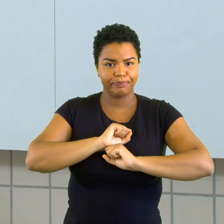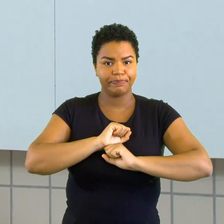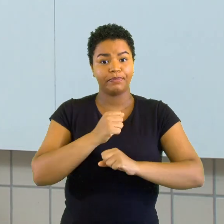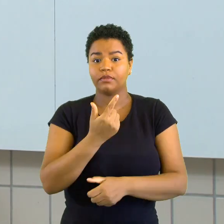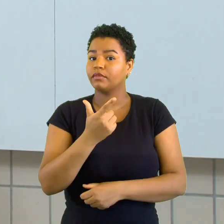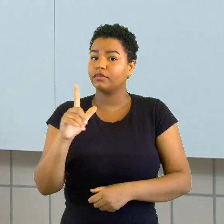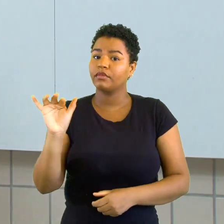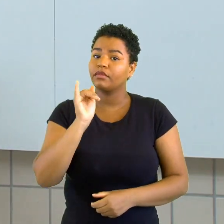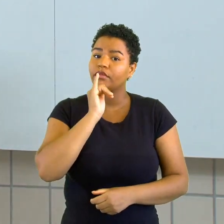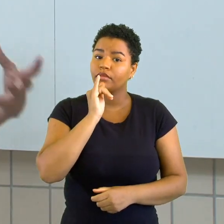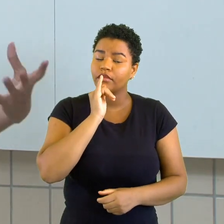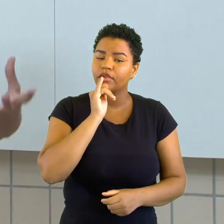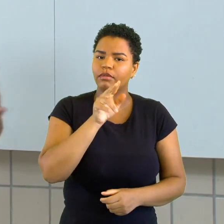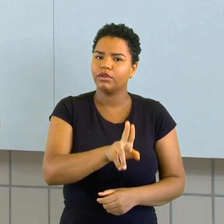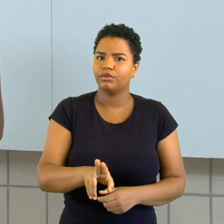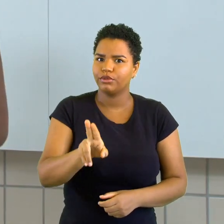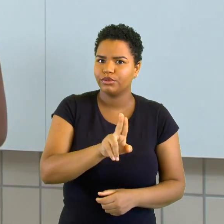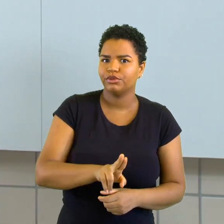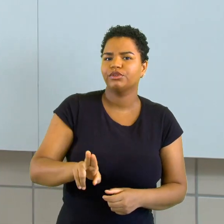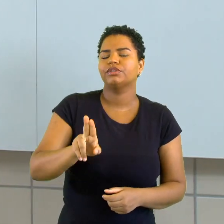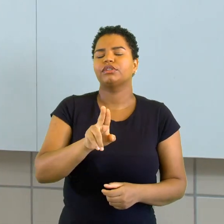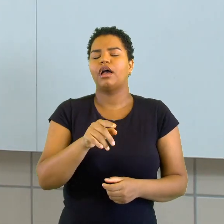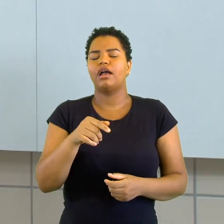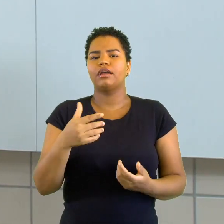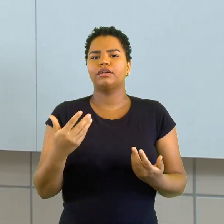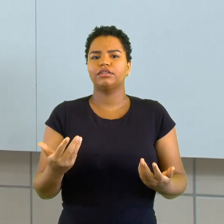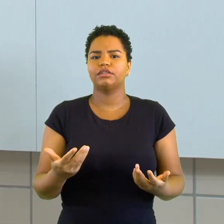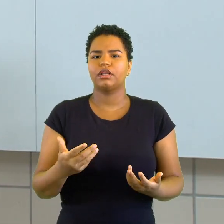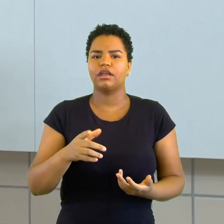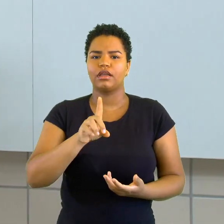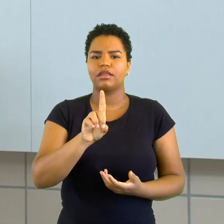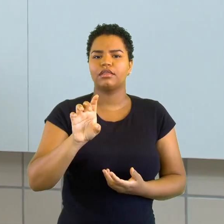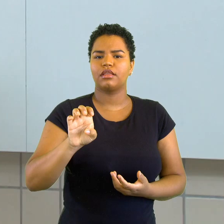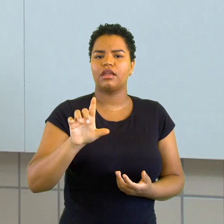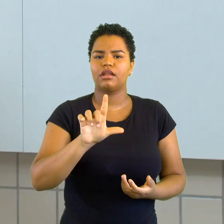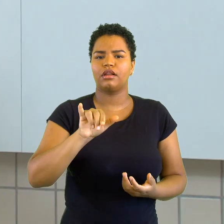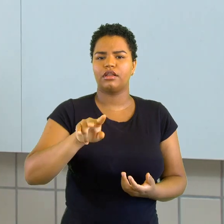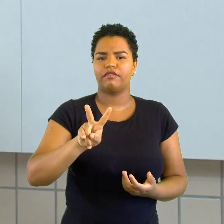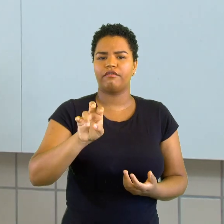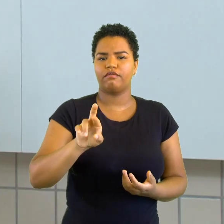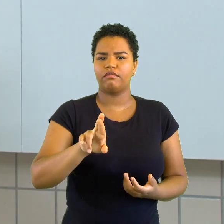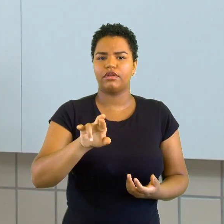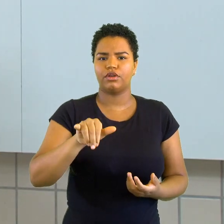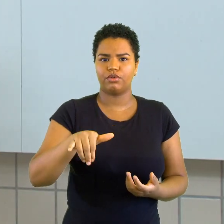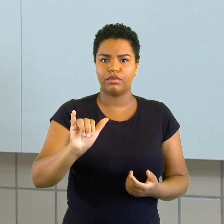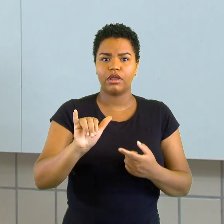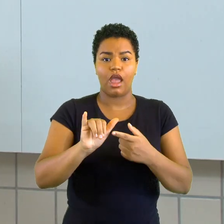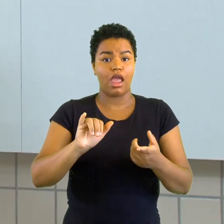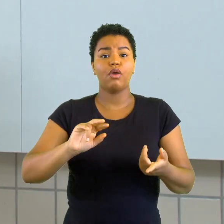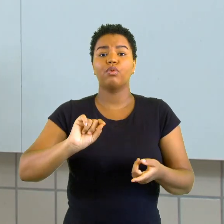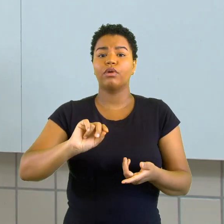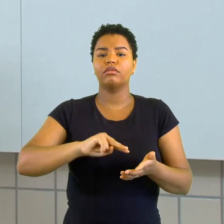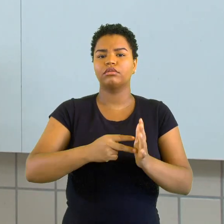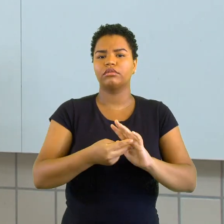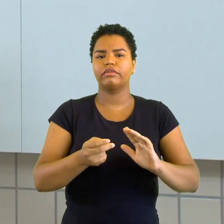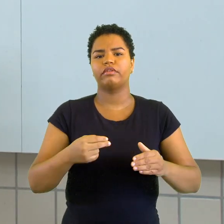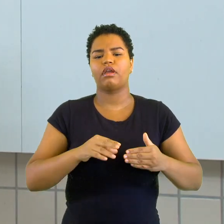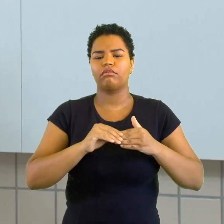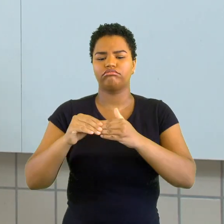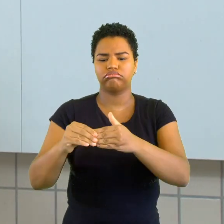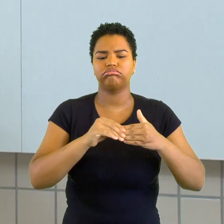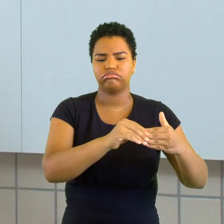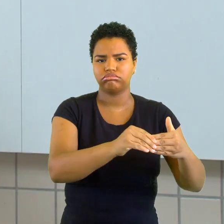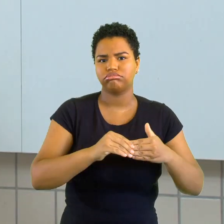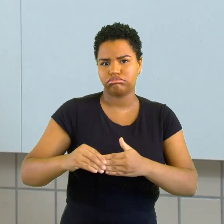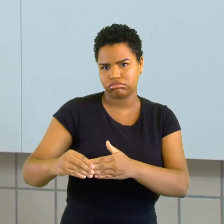muito utilizado em função desse momento que vivenciamos é delivery, que é uma entrega, né? Entrega rápida. Então, delivery também é